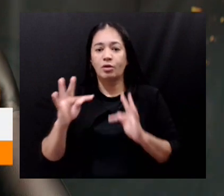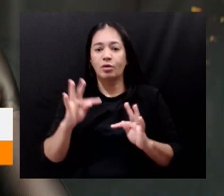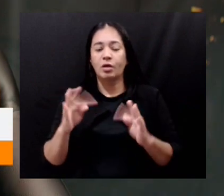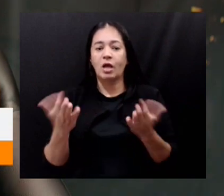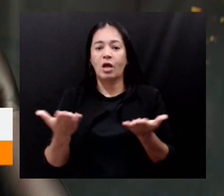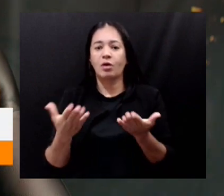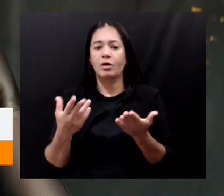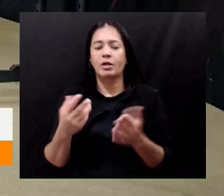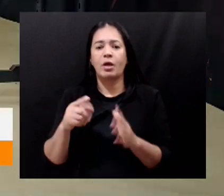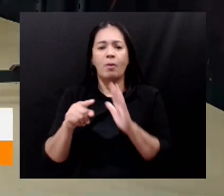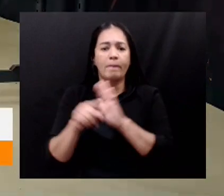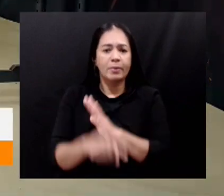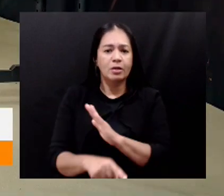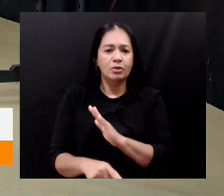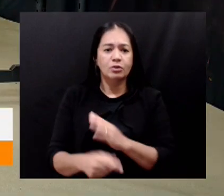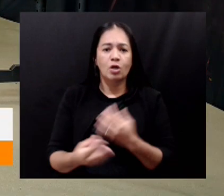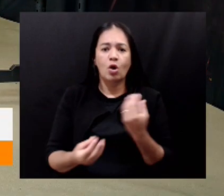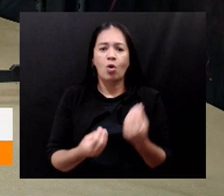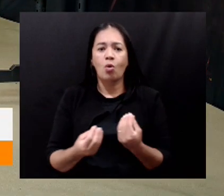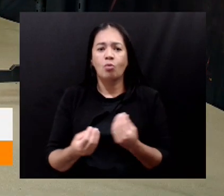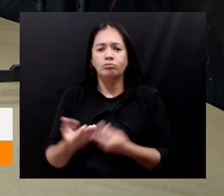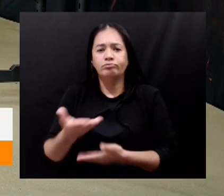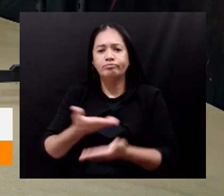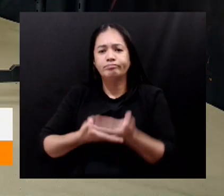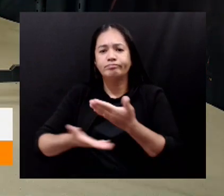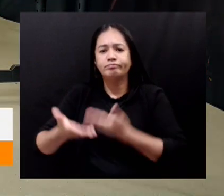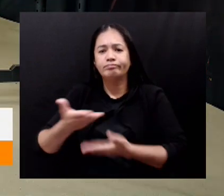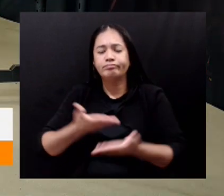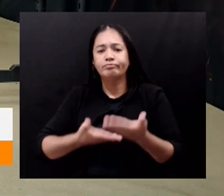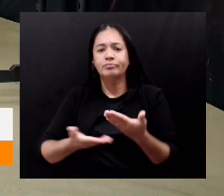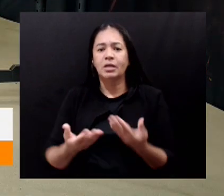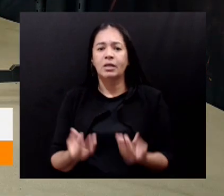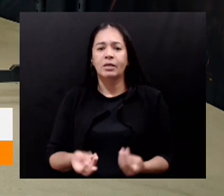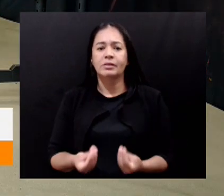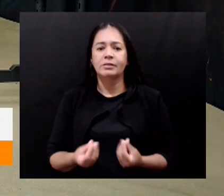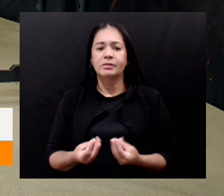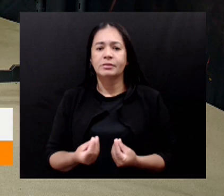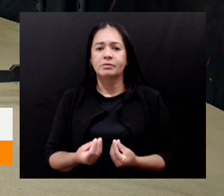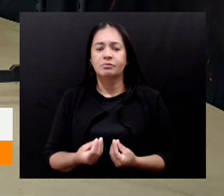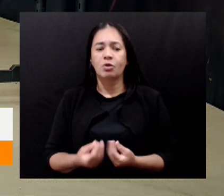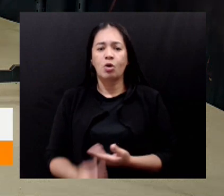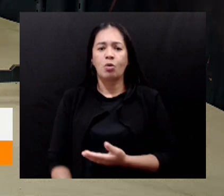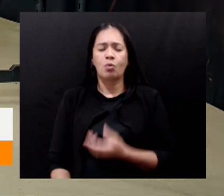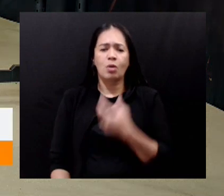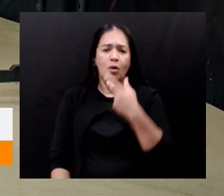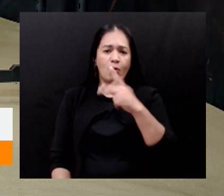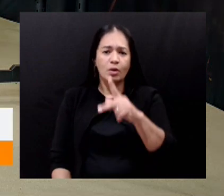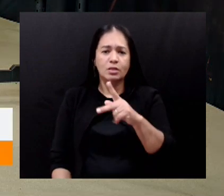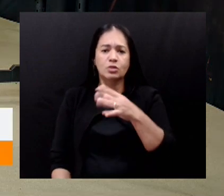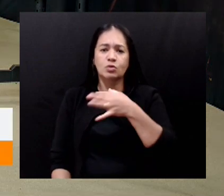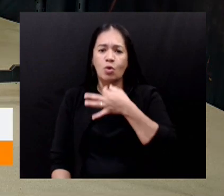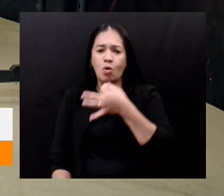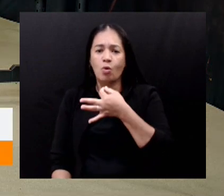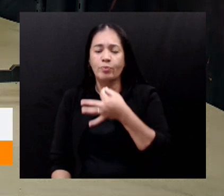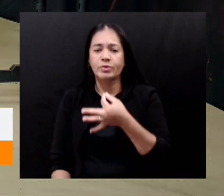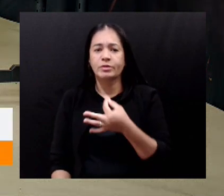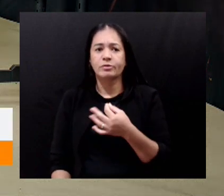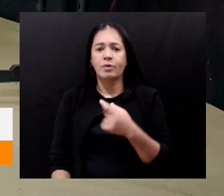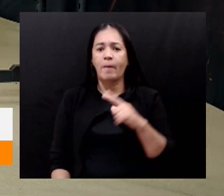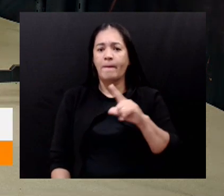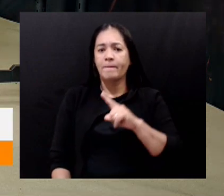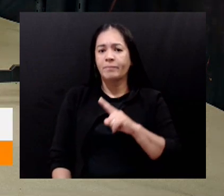essa questão da reciprocidade, né? Qual que é a sua avaliação? E tem várias mudanças que